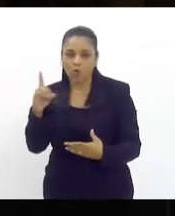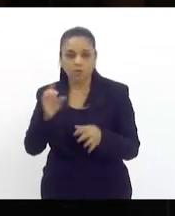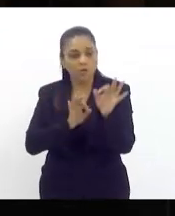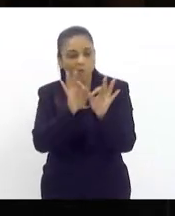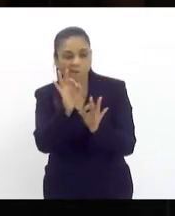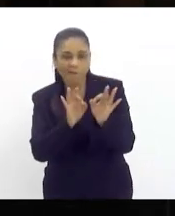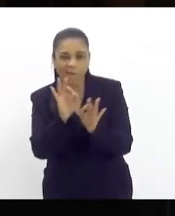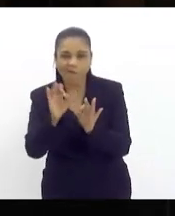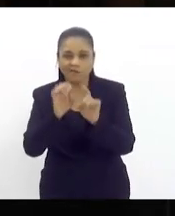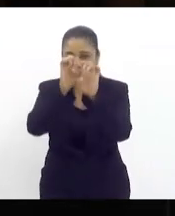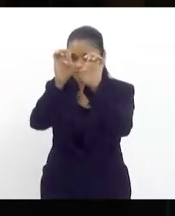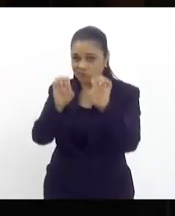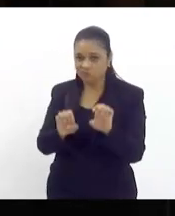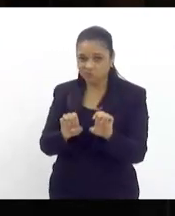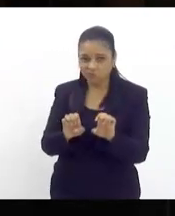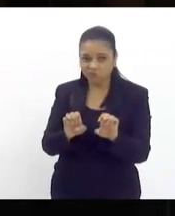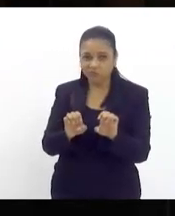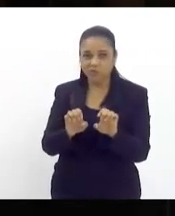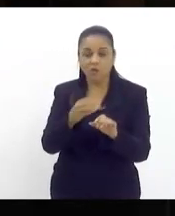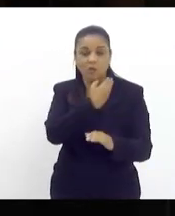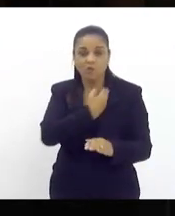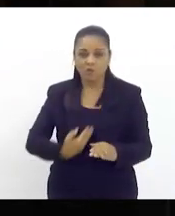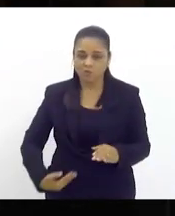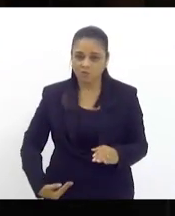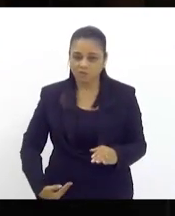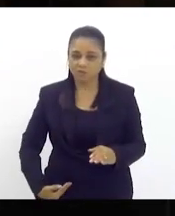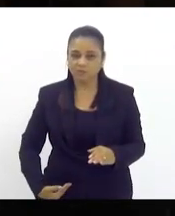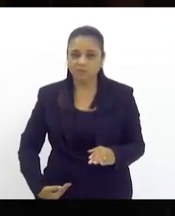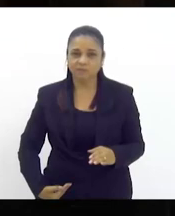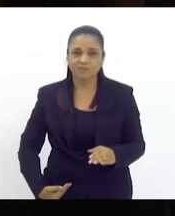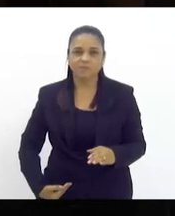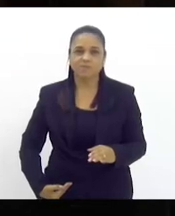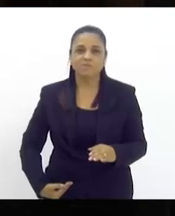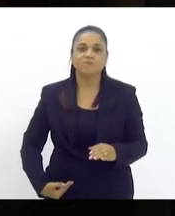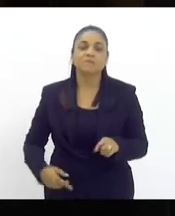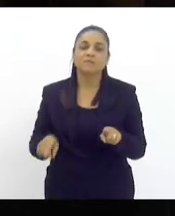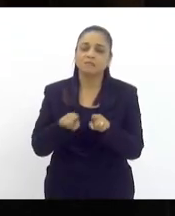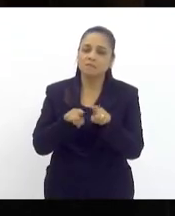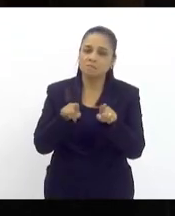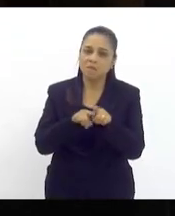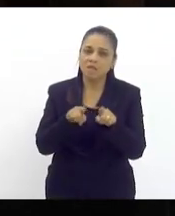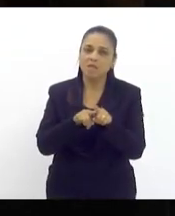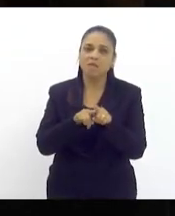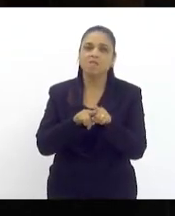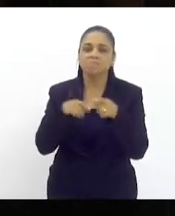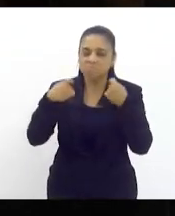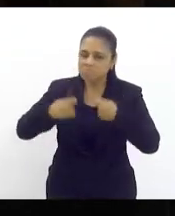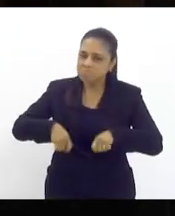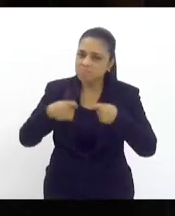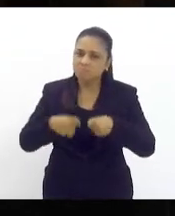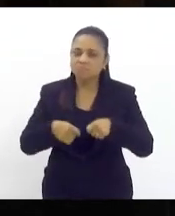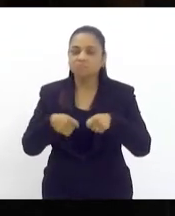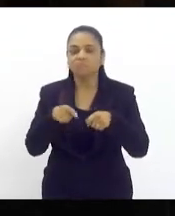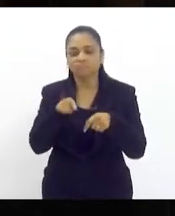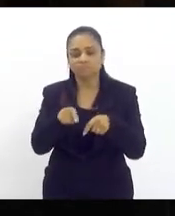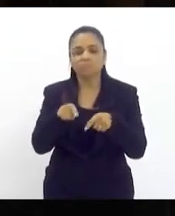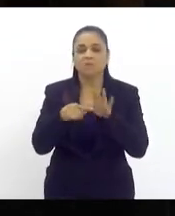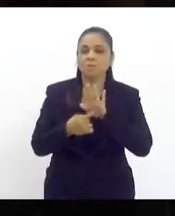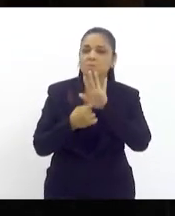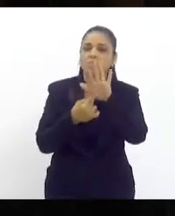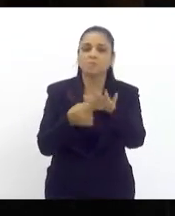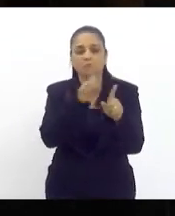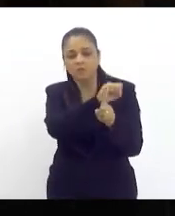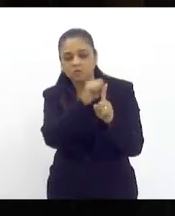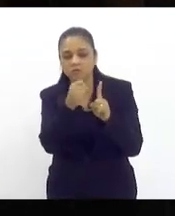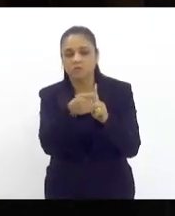por todo uma infraestrutura governamental mas também que dê conta daquelas necessidades e demandas apresentadas pela